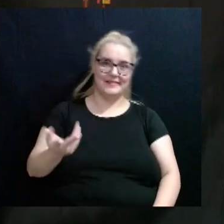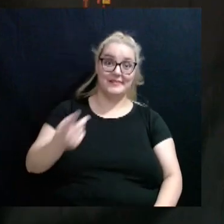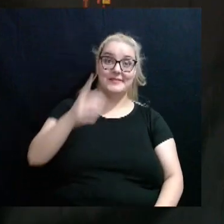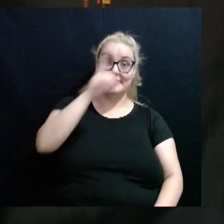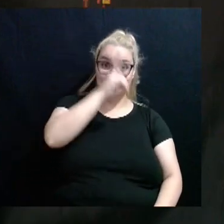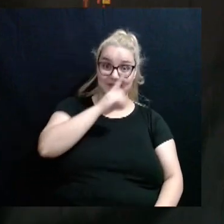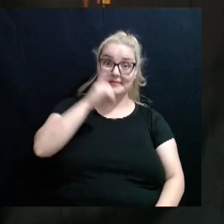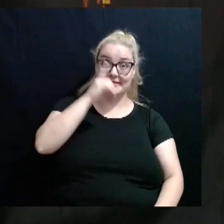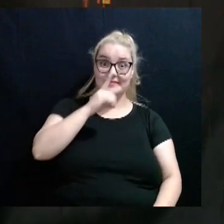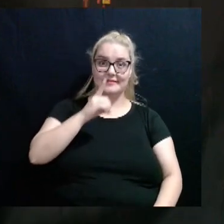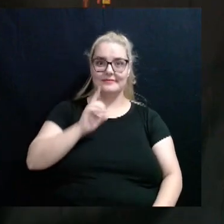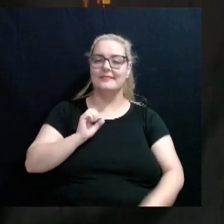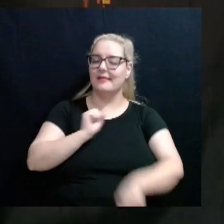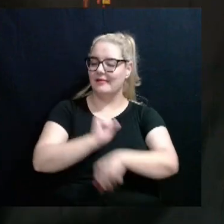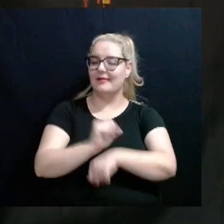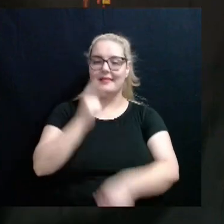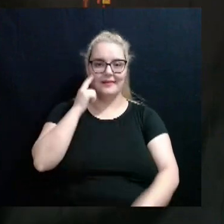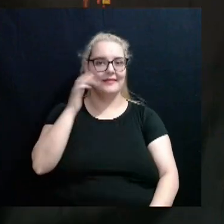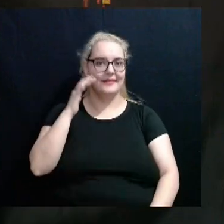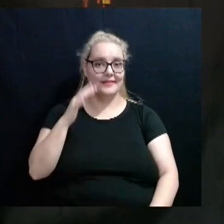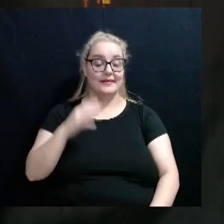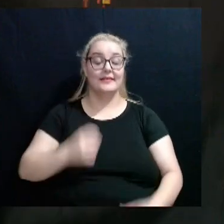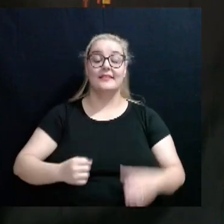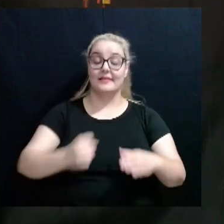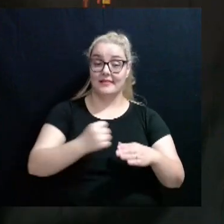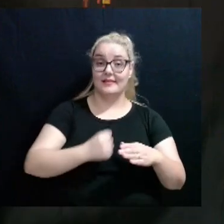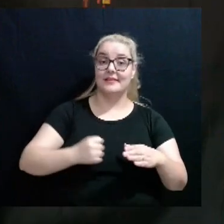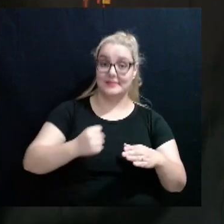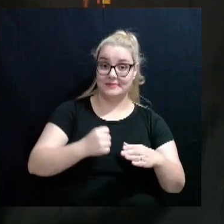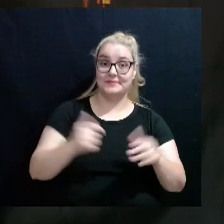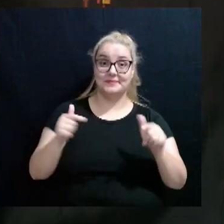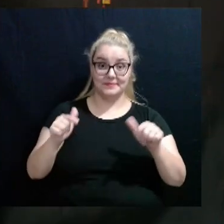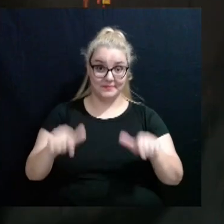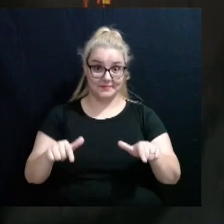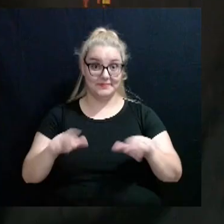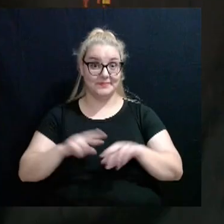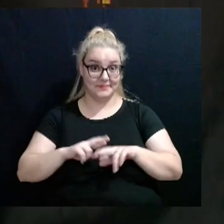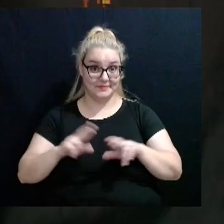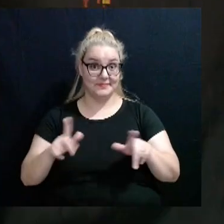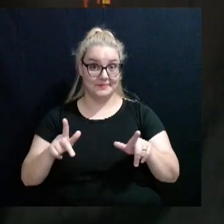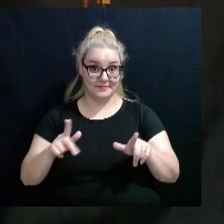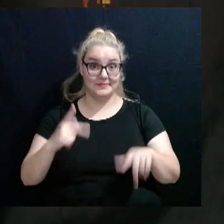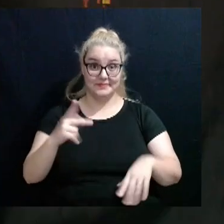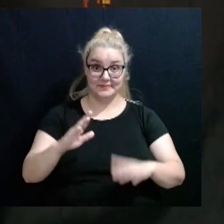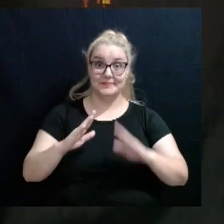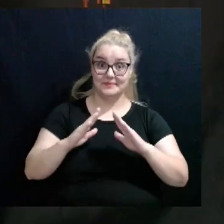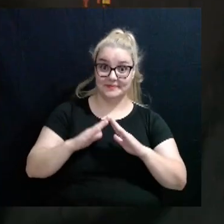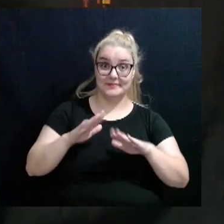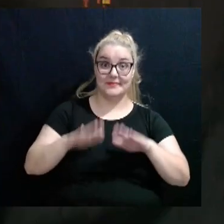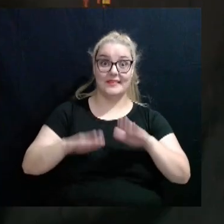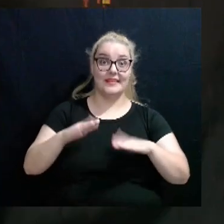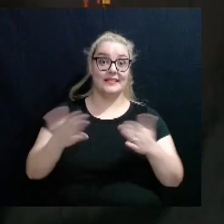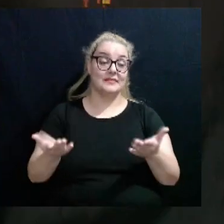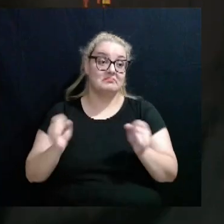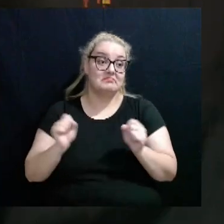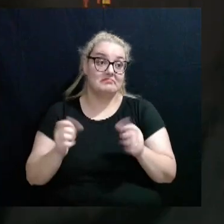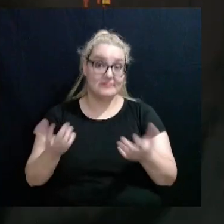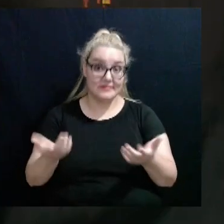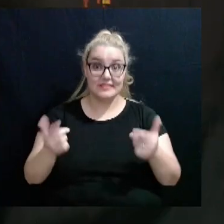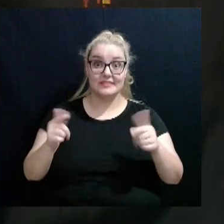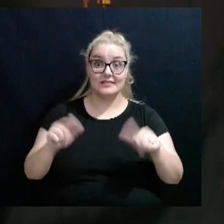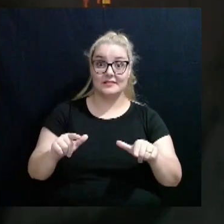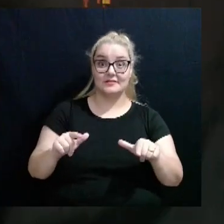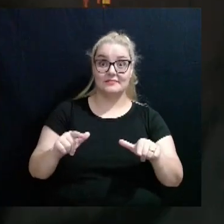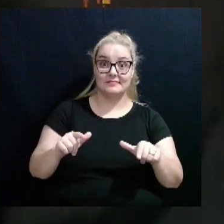para pensar que a cozinha é um lugar diferenciado da sua casa? E, de repente, pode ser o lugar que mais